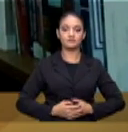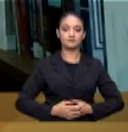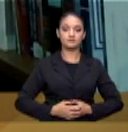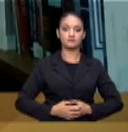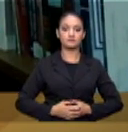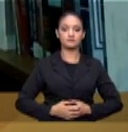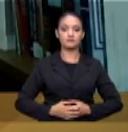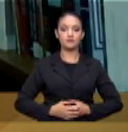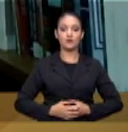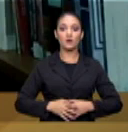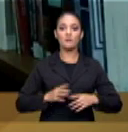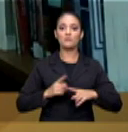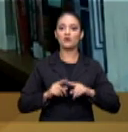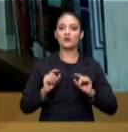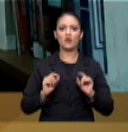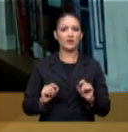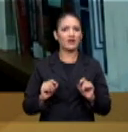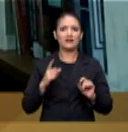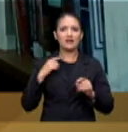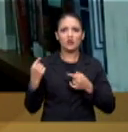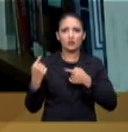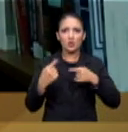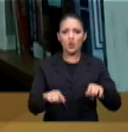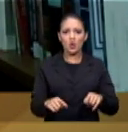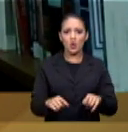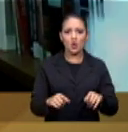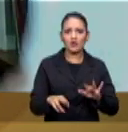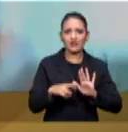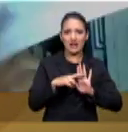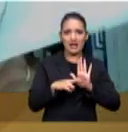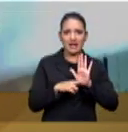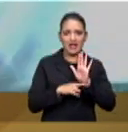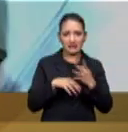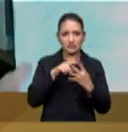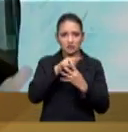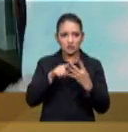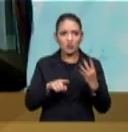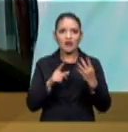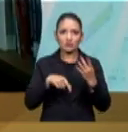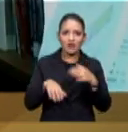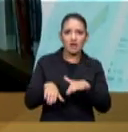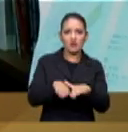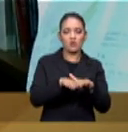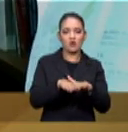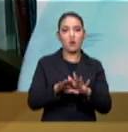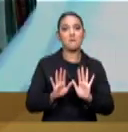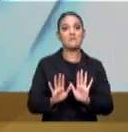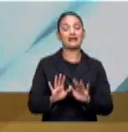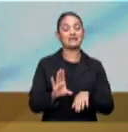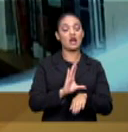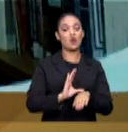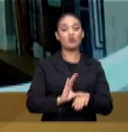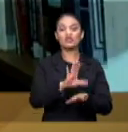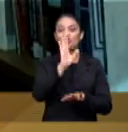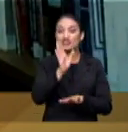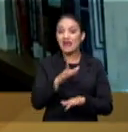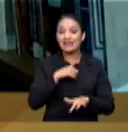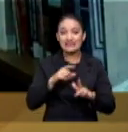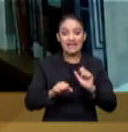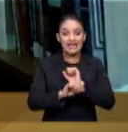uma forma de trair o federalismo fiscal. Mas acontece. Só que nesse caso, não. A Constituição foi expressa, foi